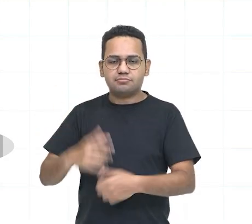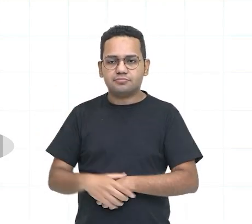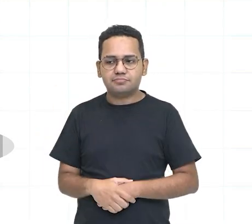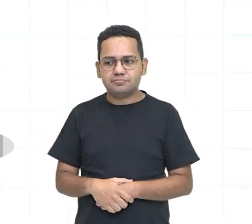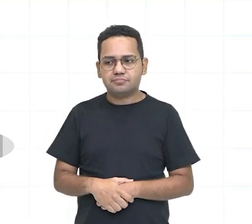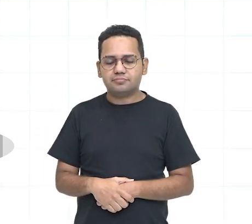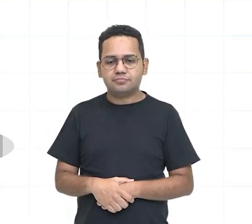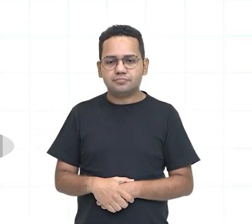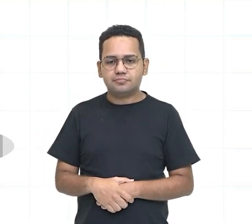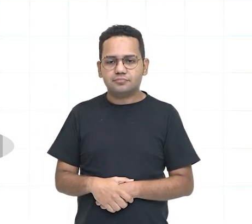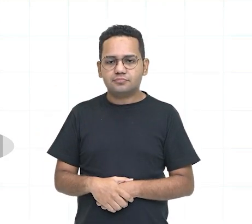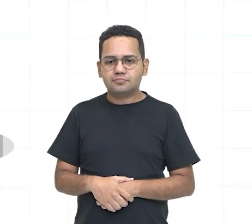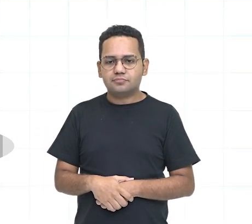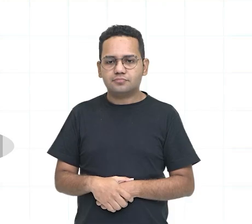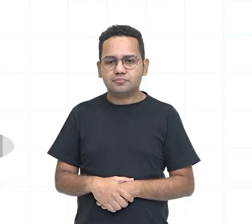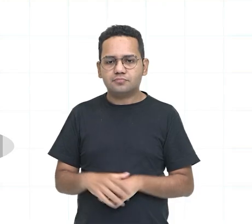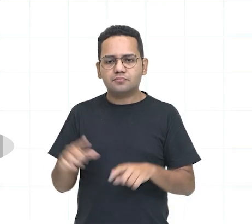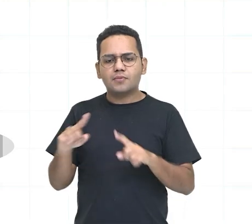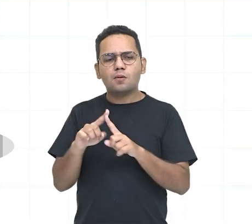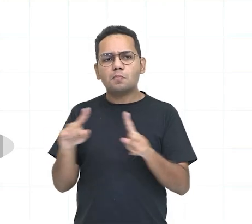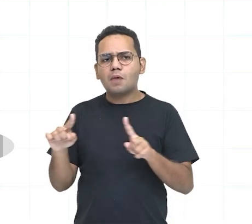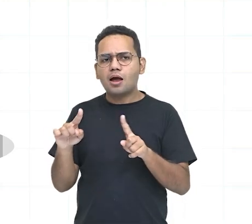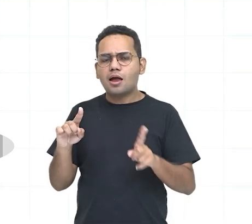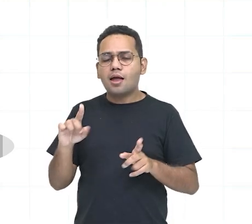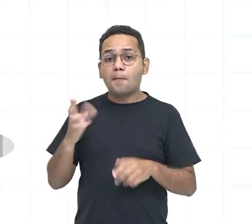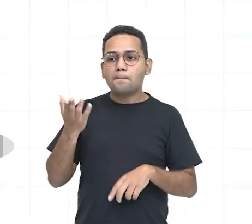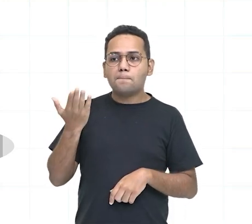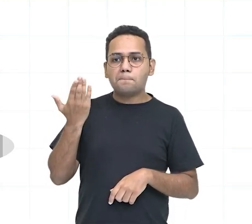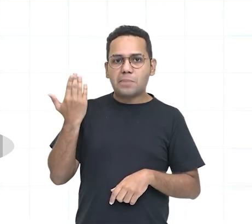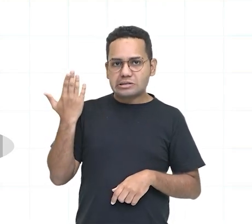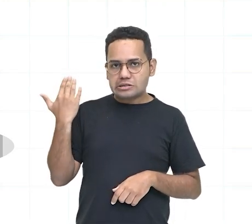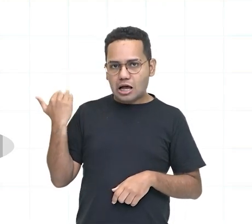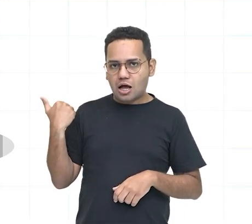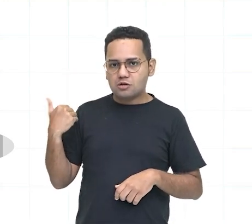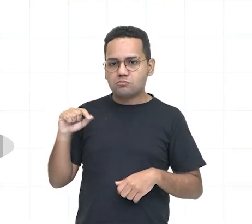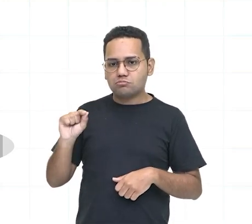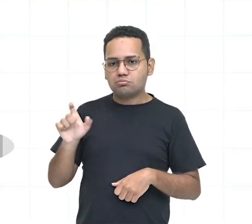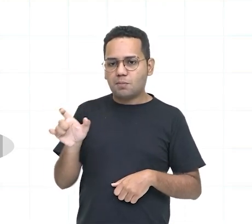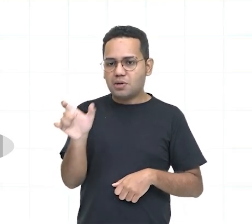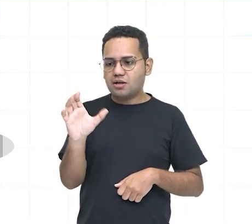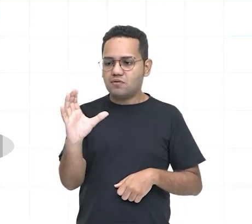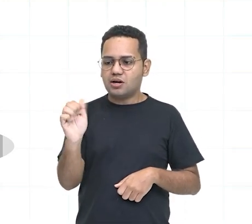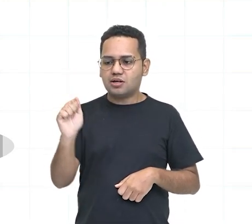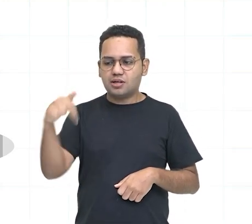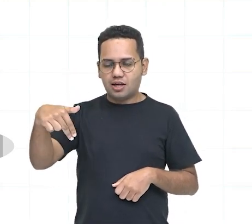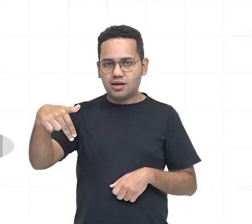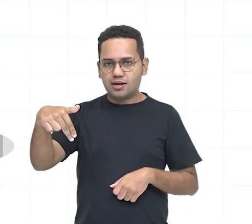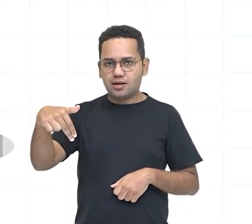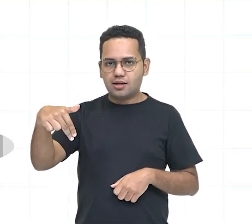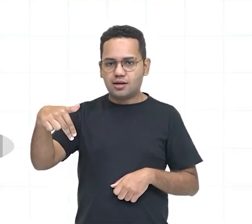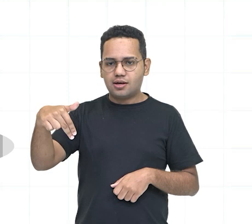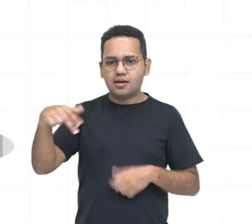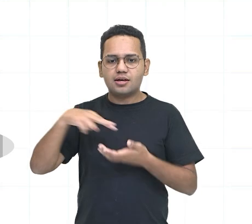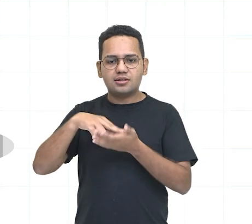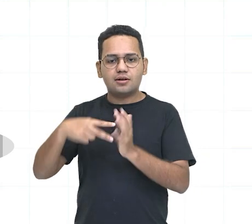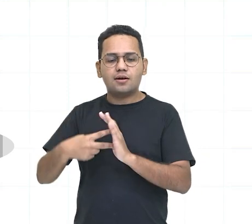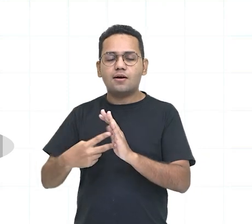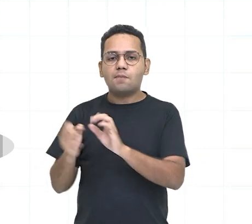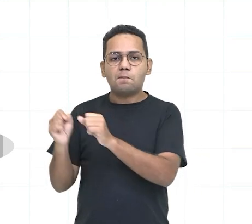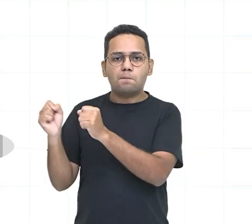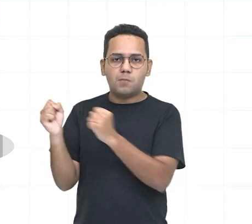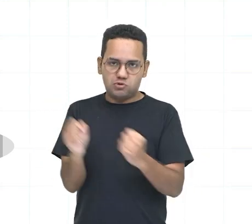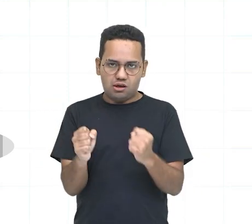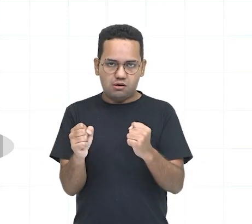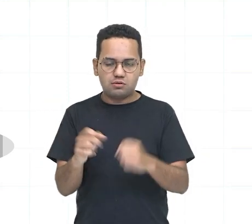ele é o passado do verbo can, tá? Ele também é o passado do verbo can, que significa poder, ok? Mas nesse caso